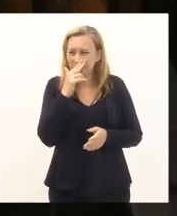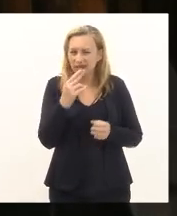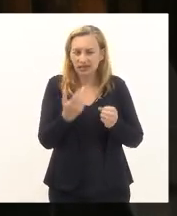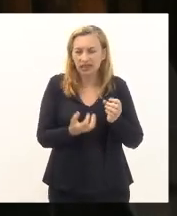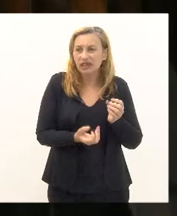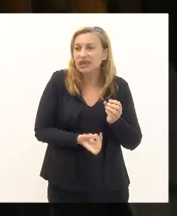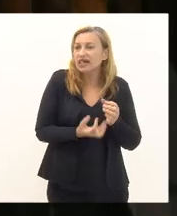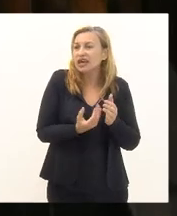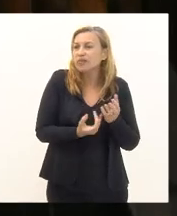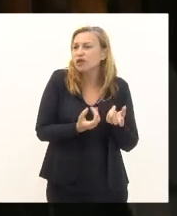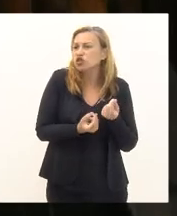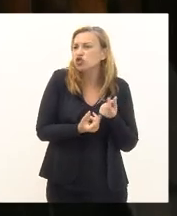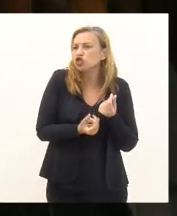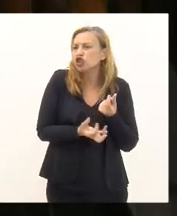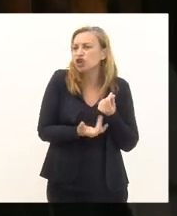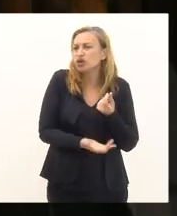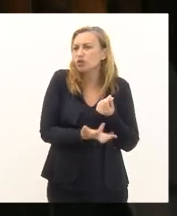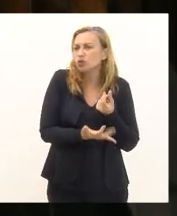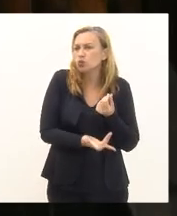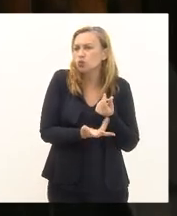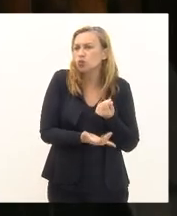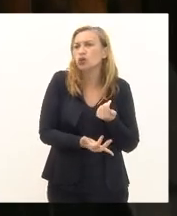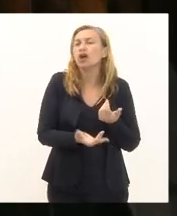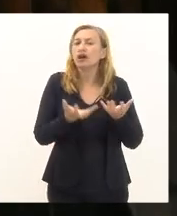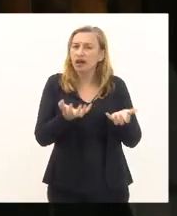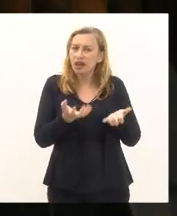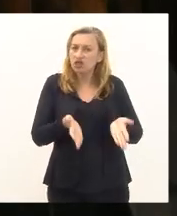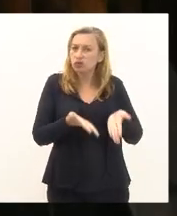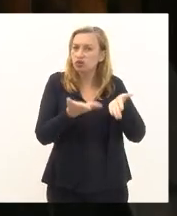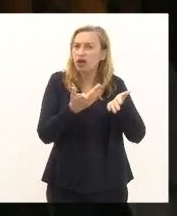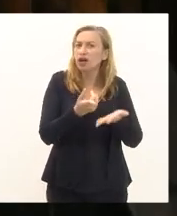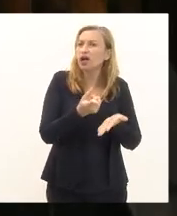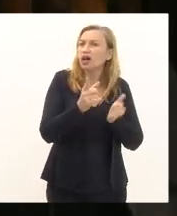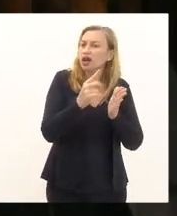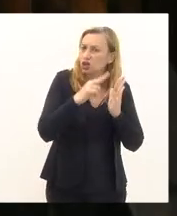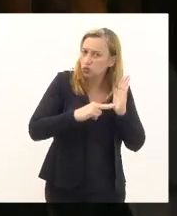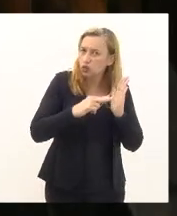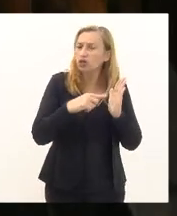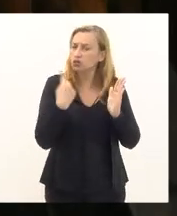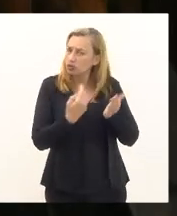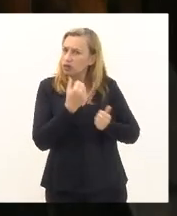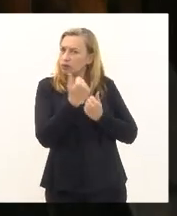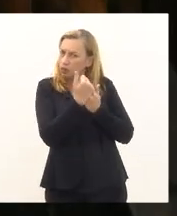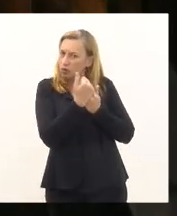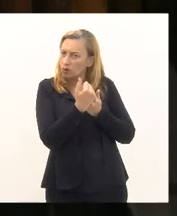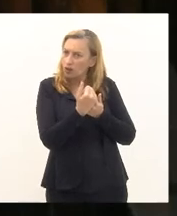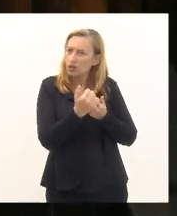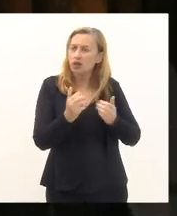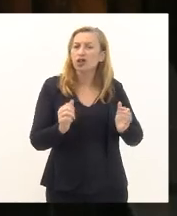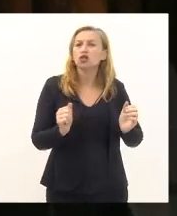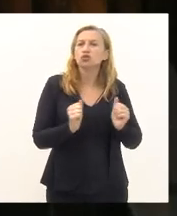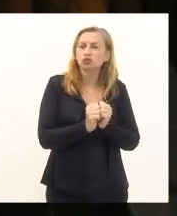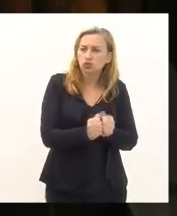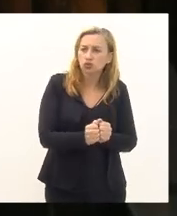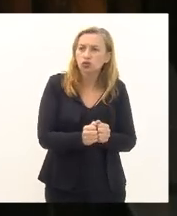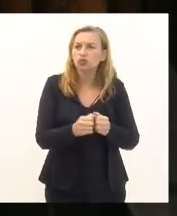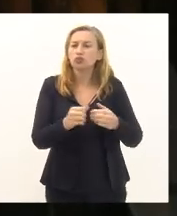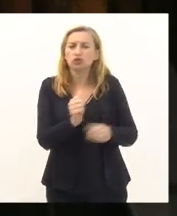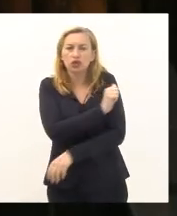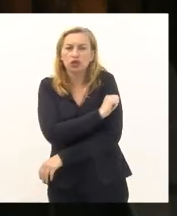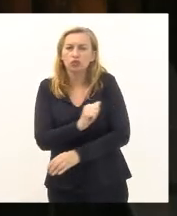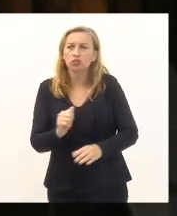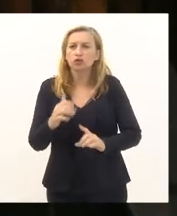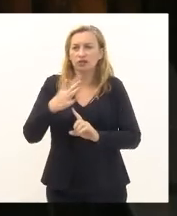Fundeb. Quer estimular a leitura? A gente apoia. Quer estimular a participação dos estudantes em feiras e eventos? A gente